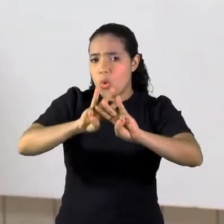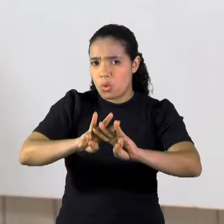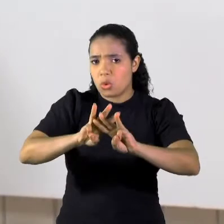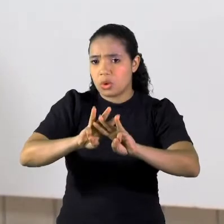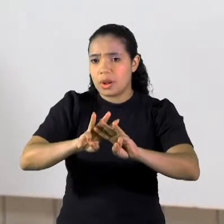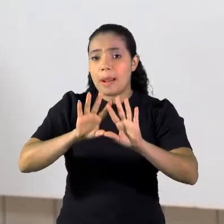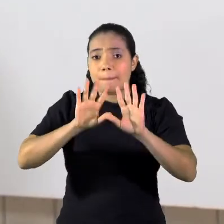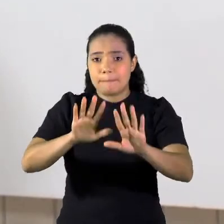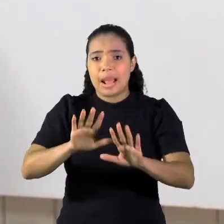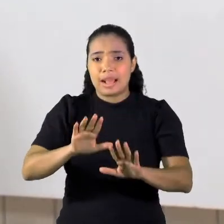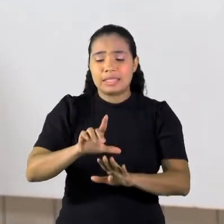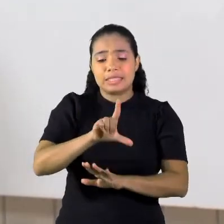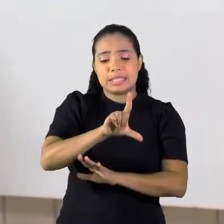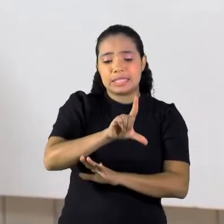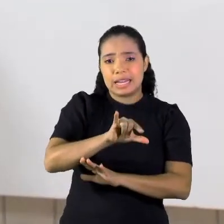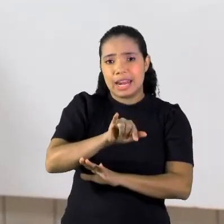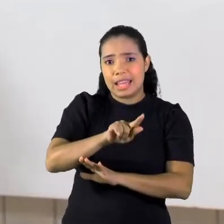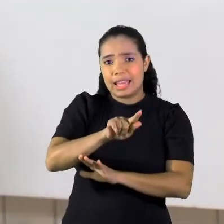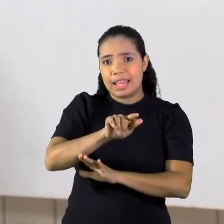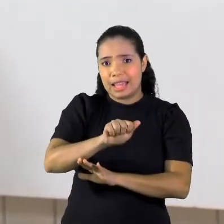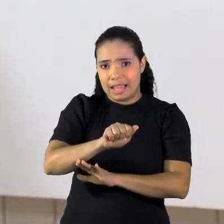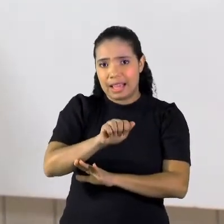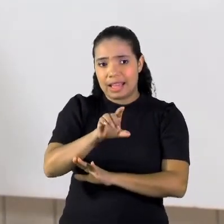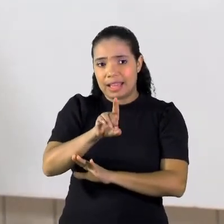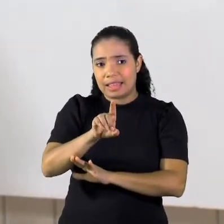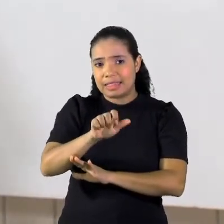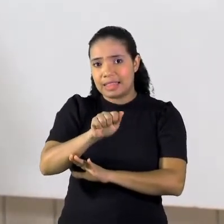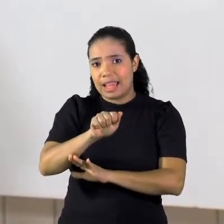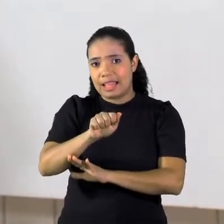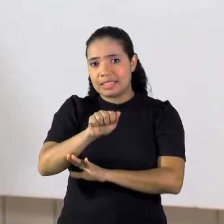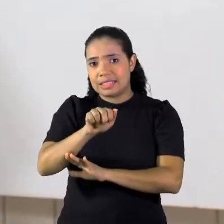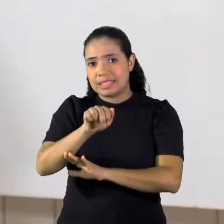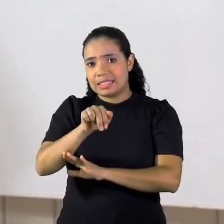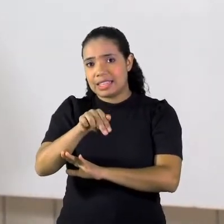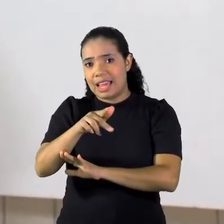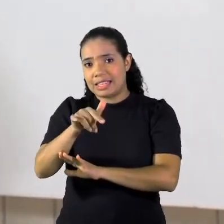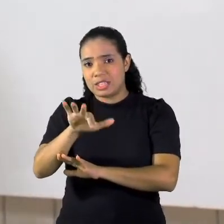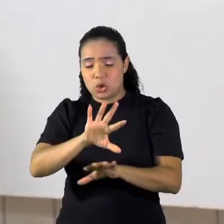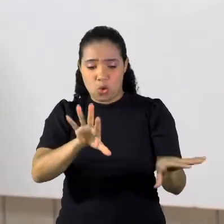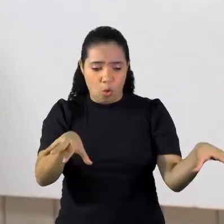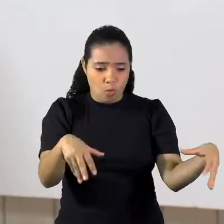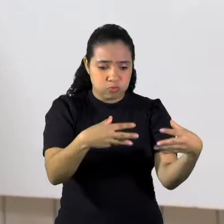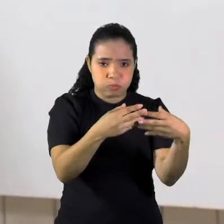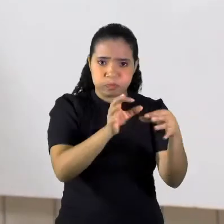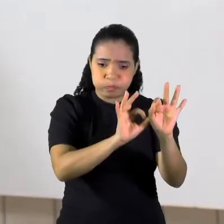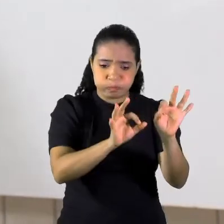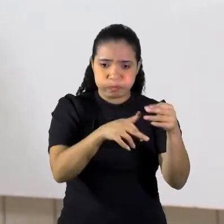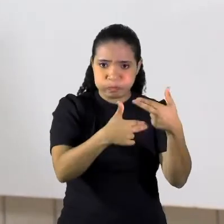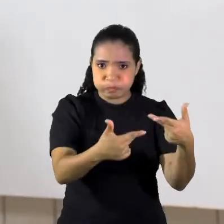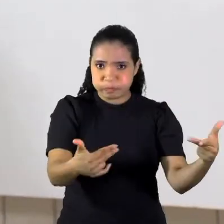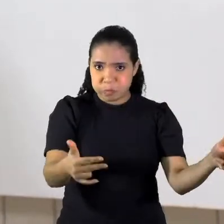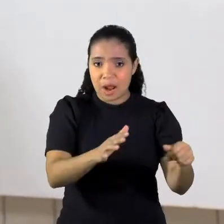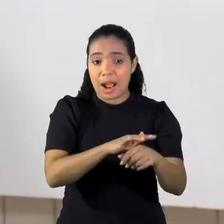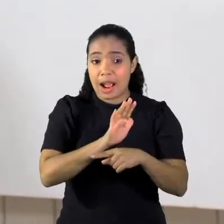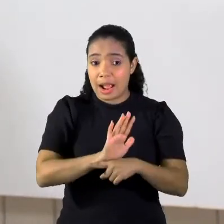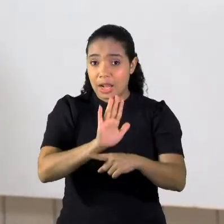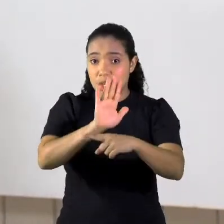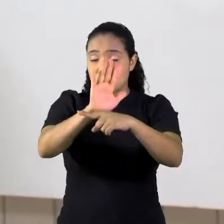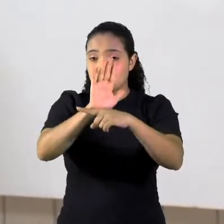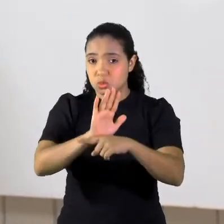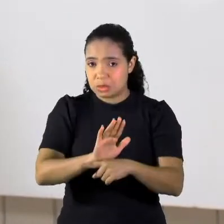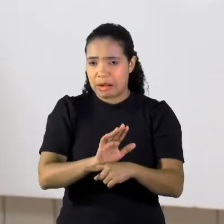na Liga das Nações havia uma proposta de que os países deveriam ajudar